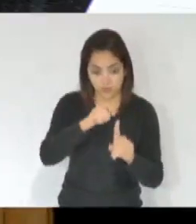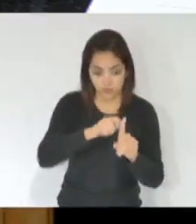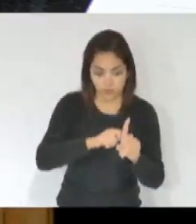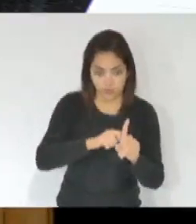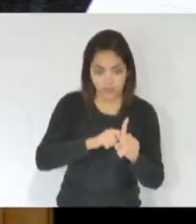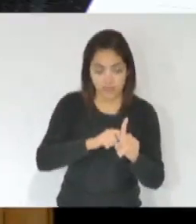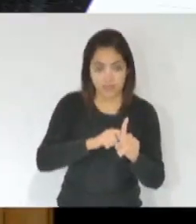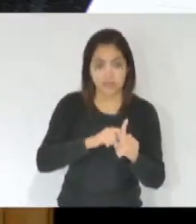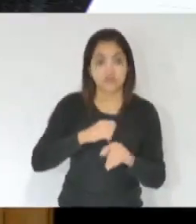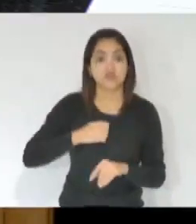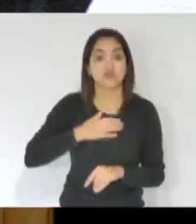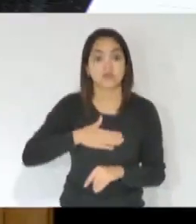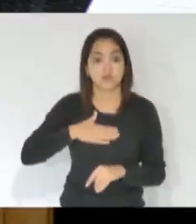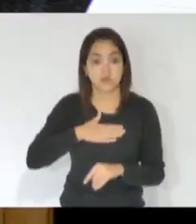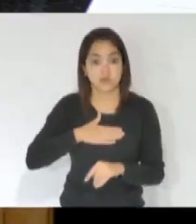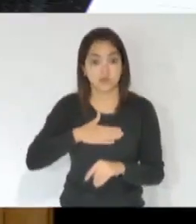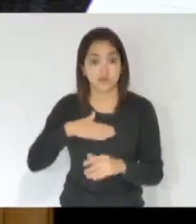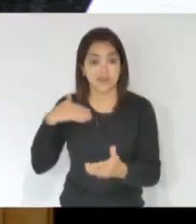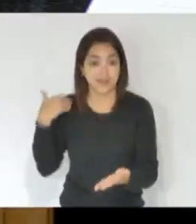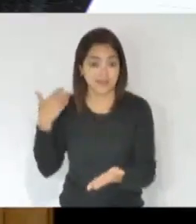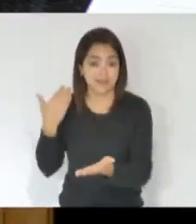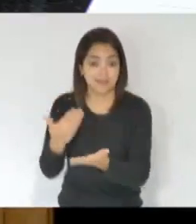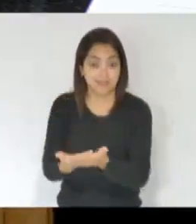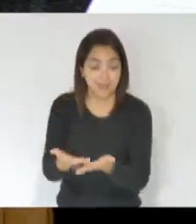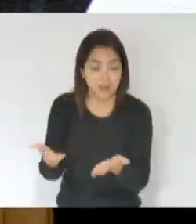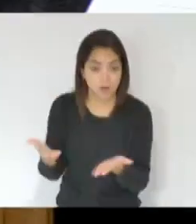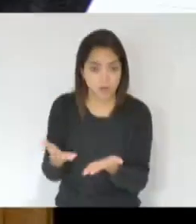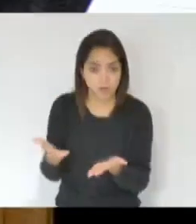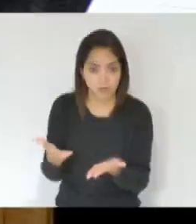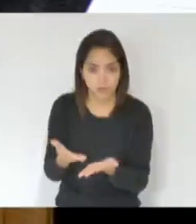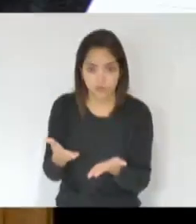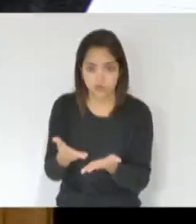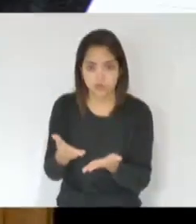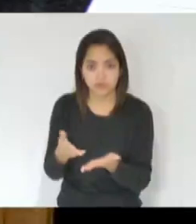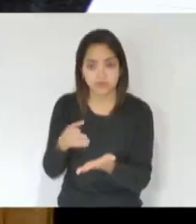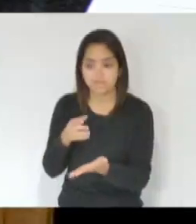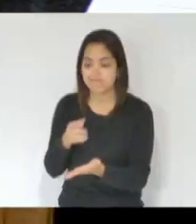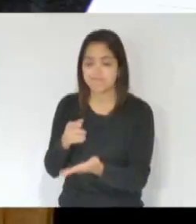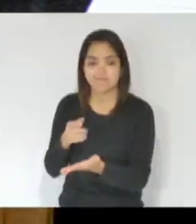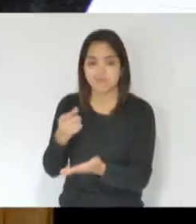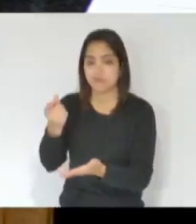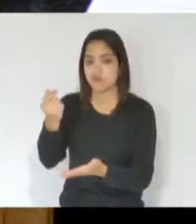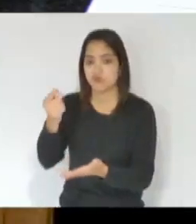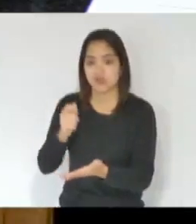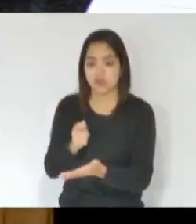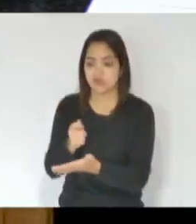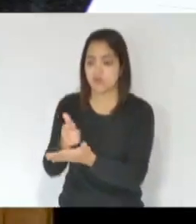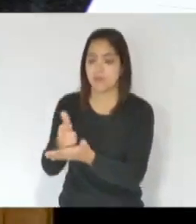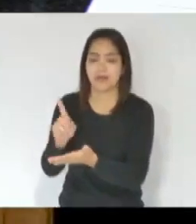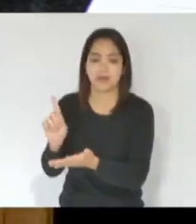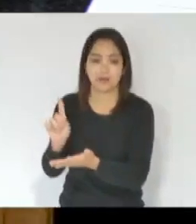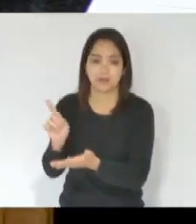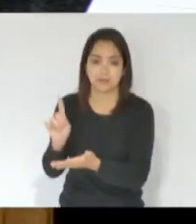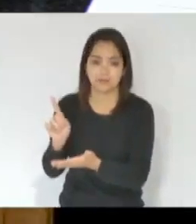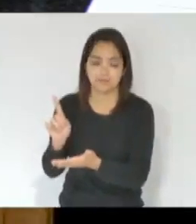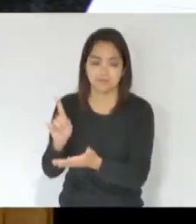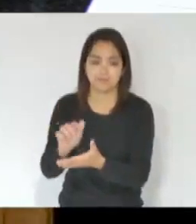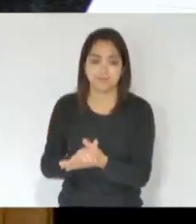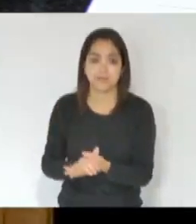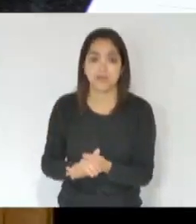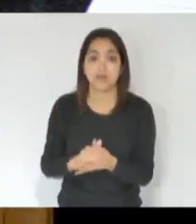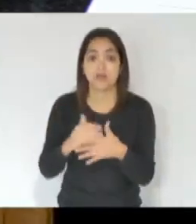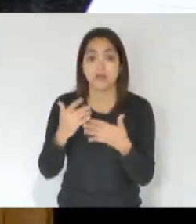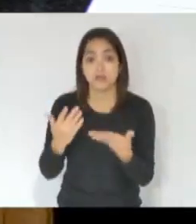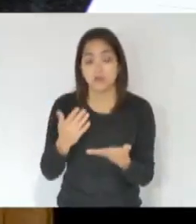de agosto, e até agora, hoje, não receberam ainda esta indenização. Então, o